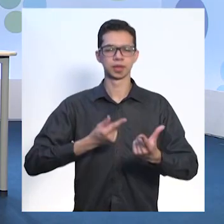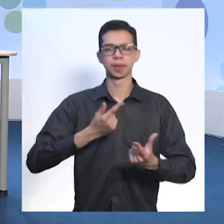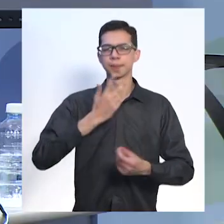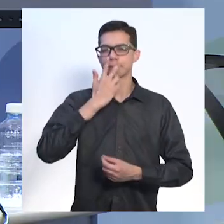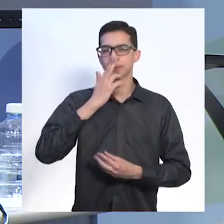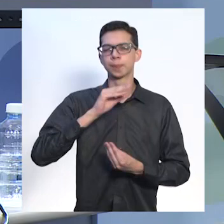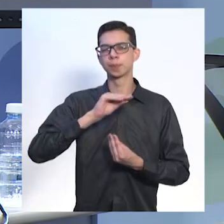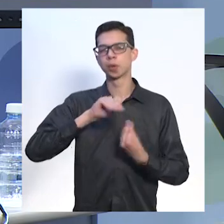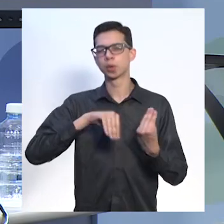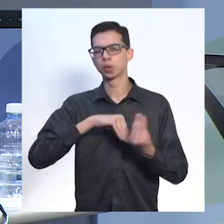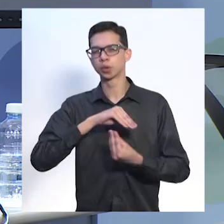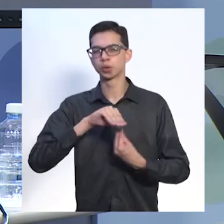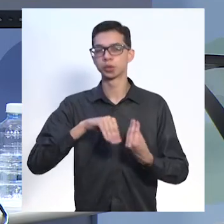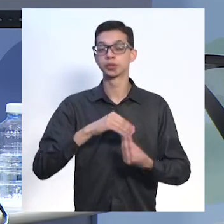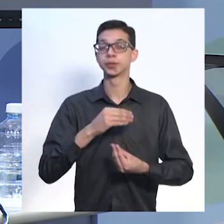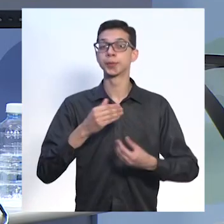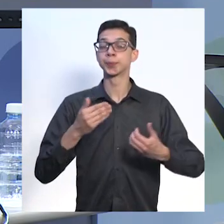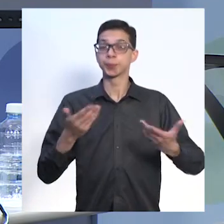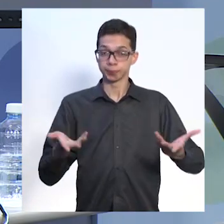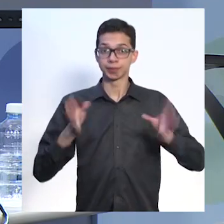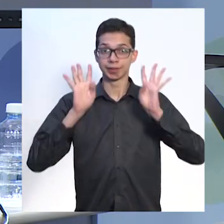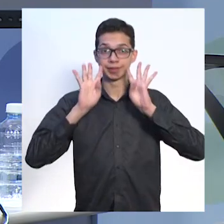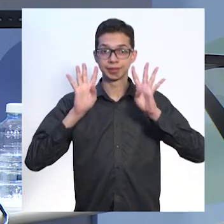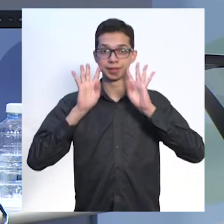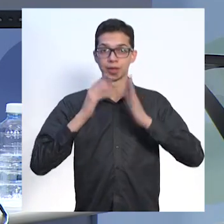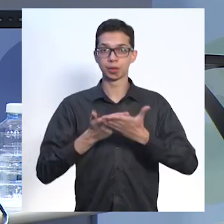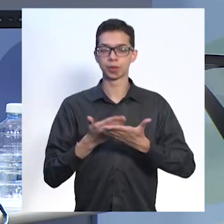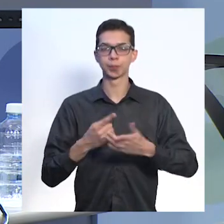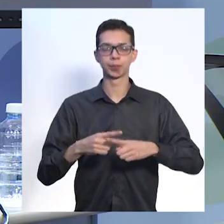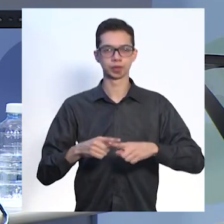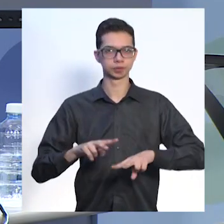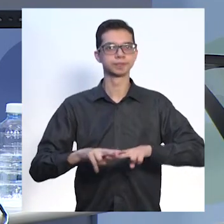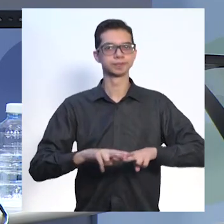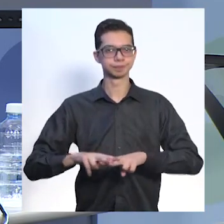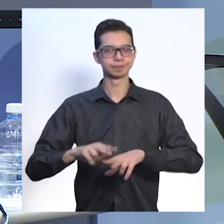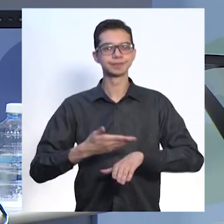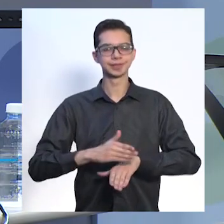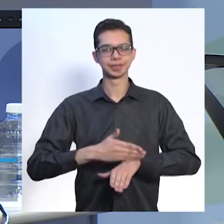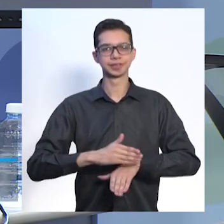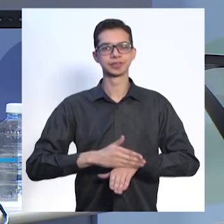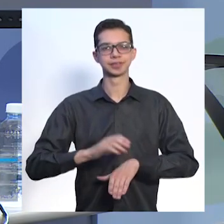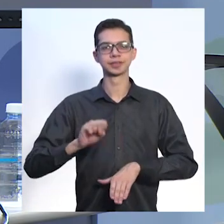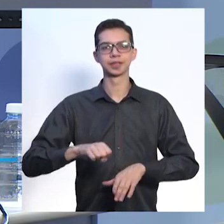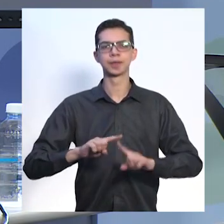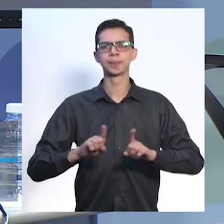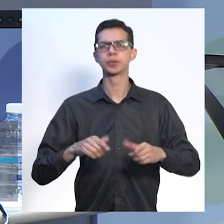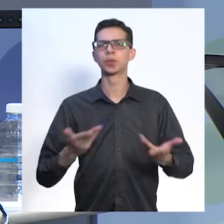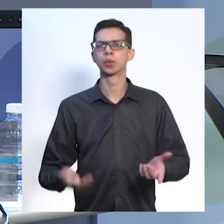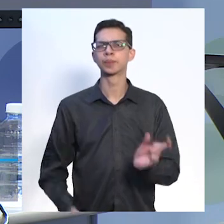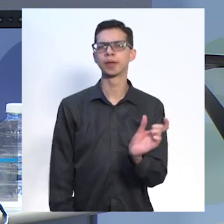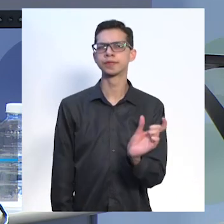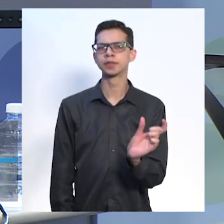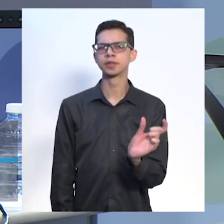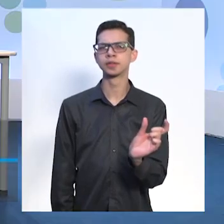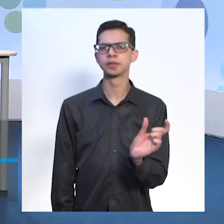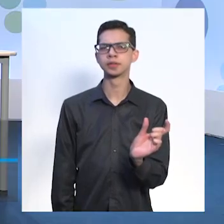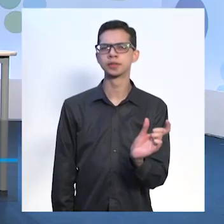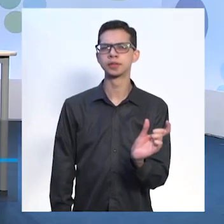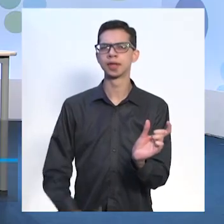legal essa aula de hoje, porque, assim, por mais que seja uma revisão e é uma habilidade... qual é a palavra?